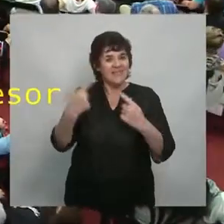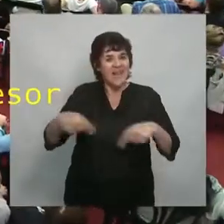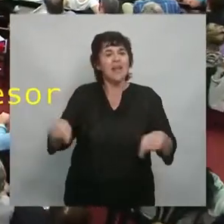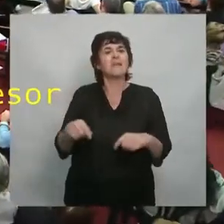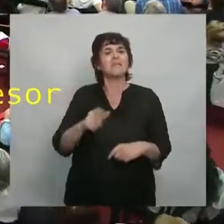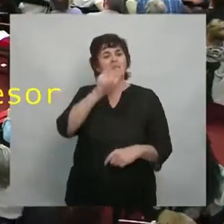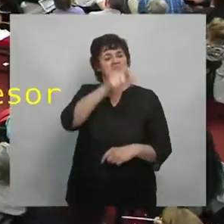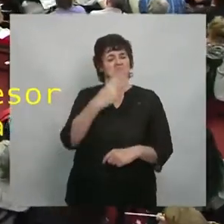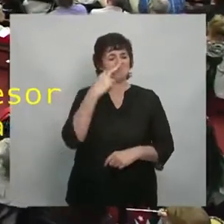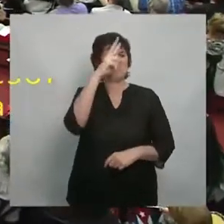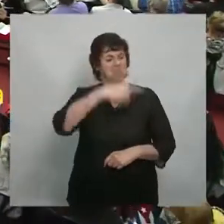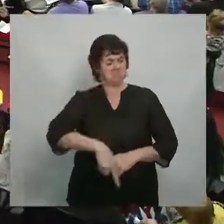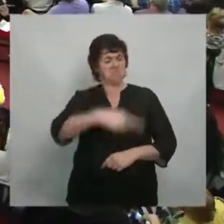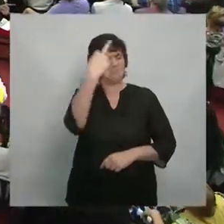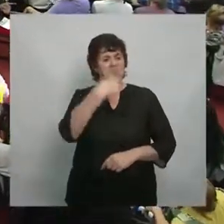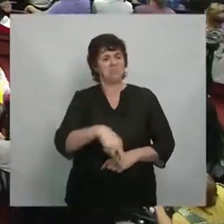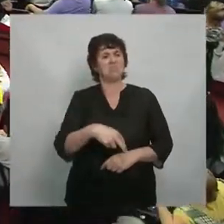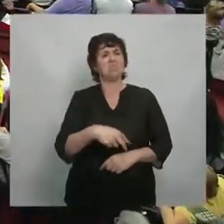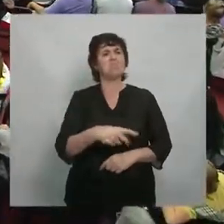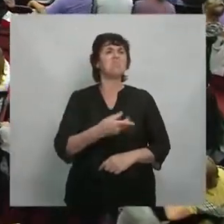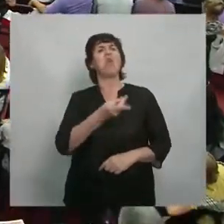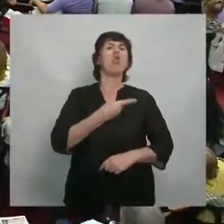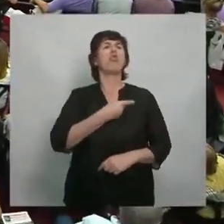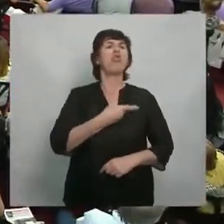e pergunta: onde está a ministra?